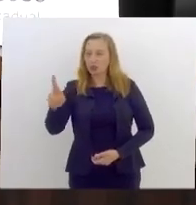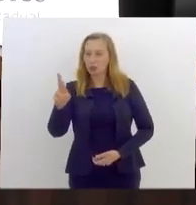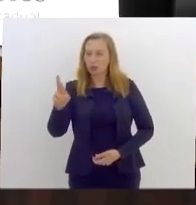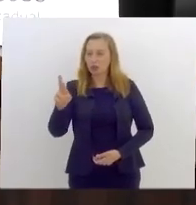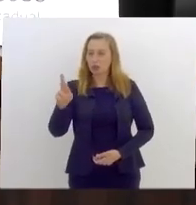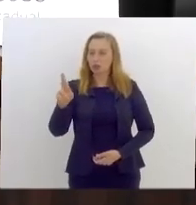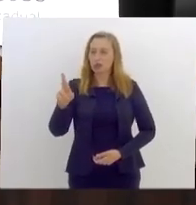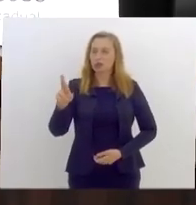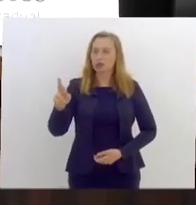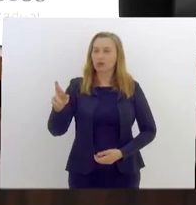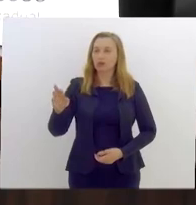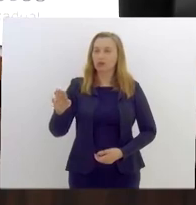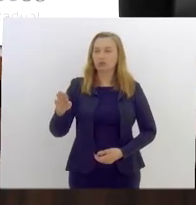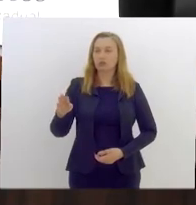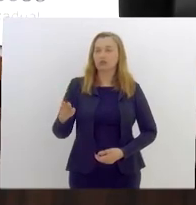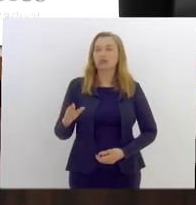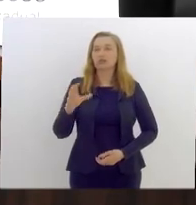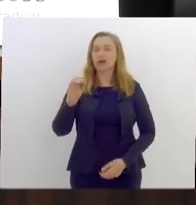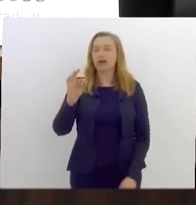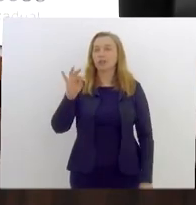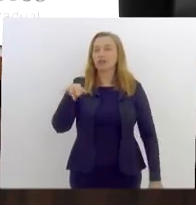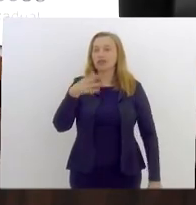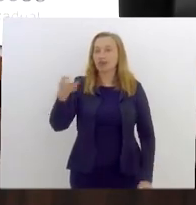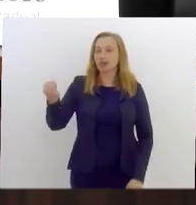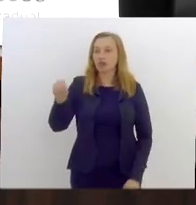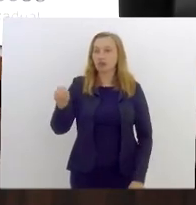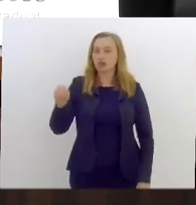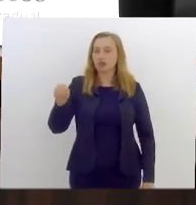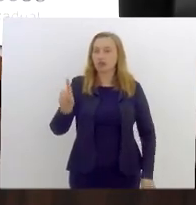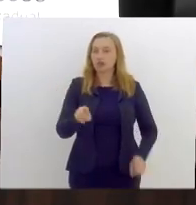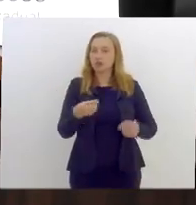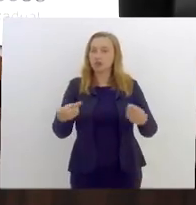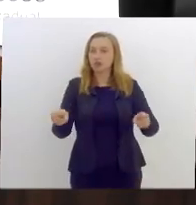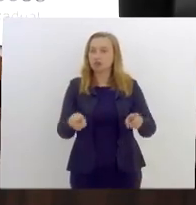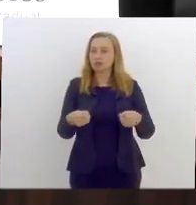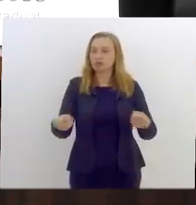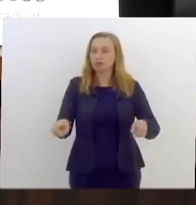Aérea do Galeão, sob a regência do capitão músico Ricardo Lameira Ferreira da Silva.